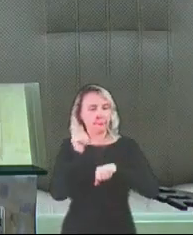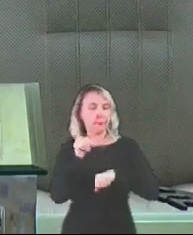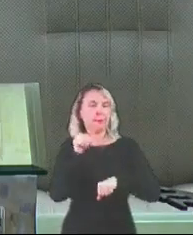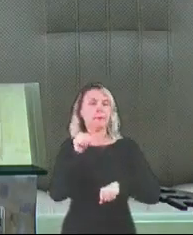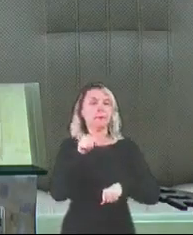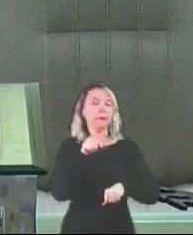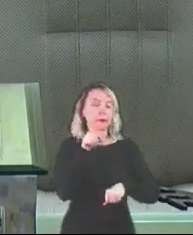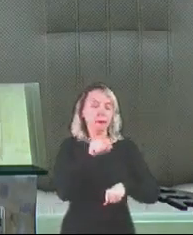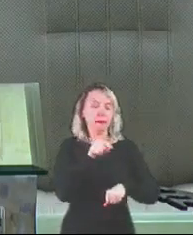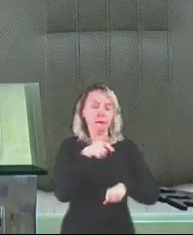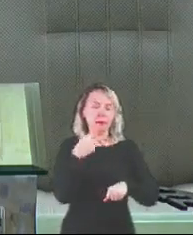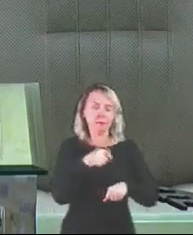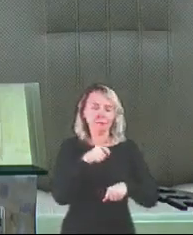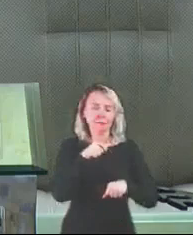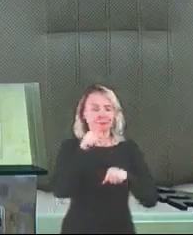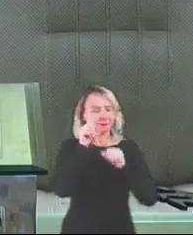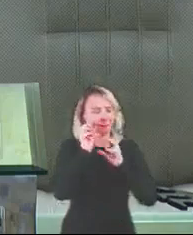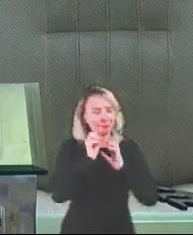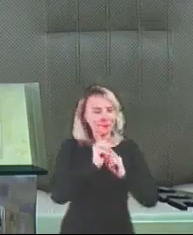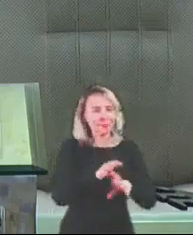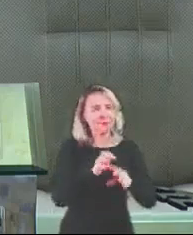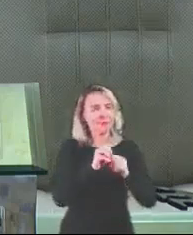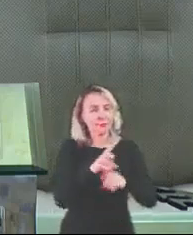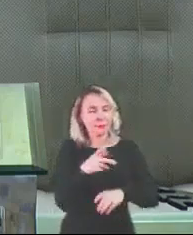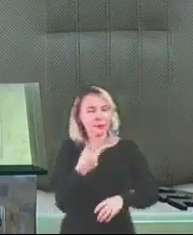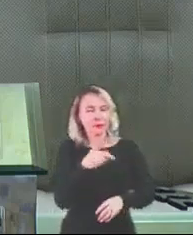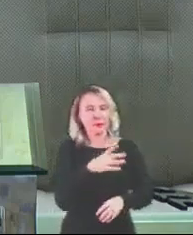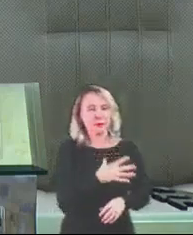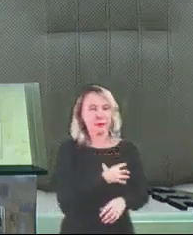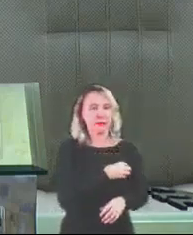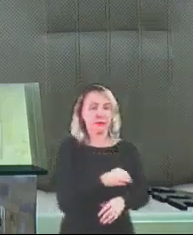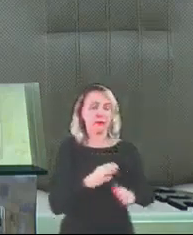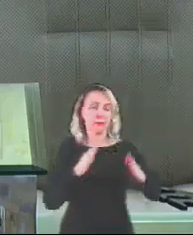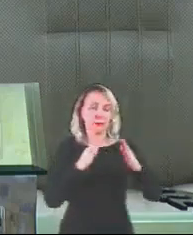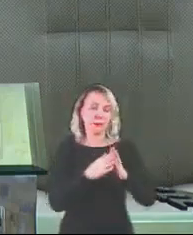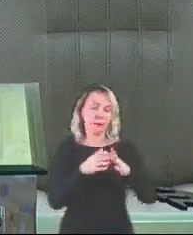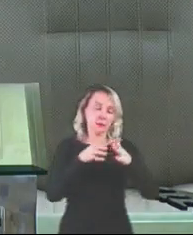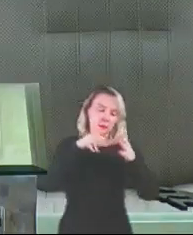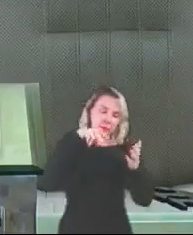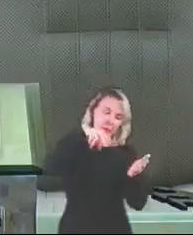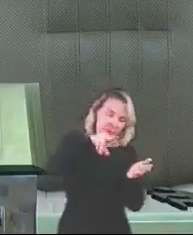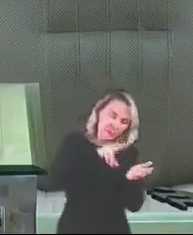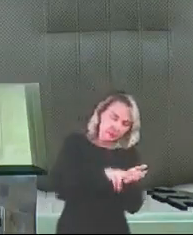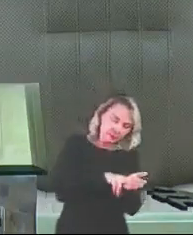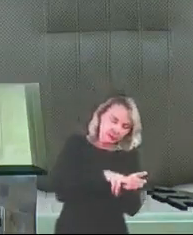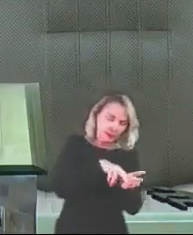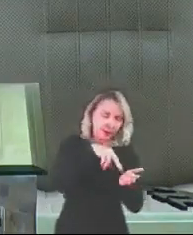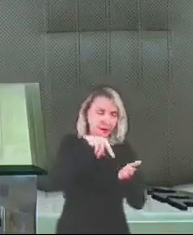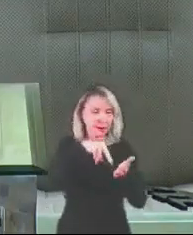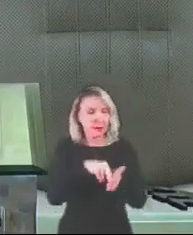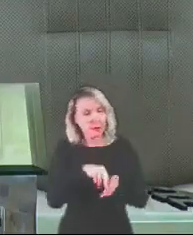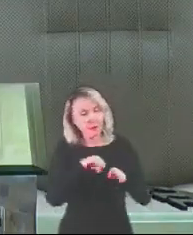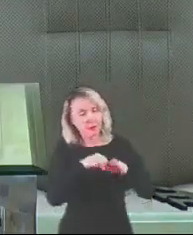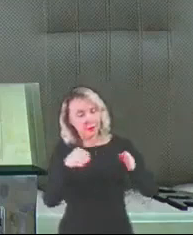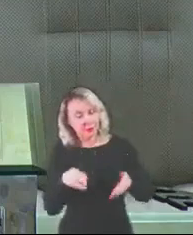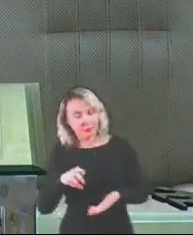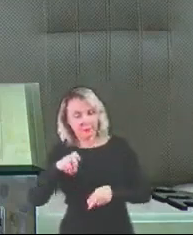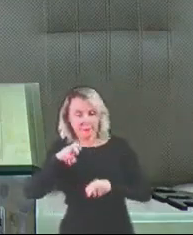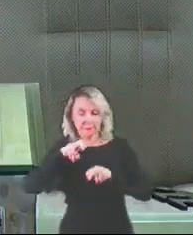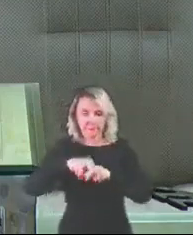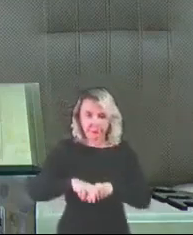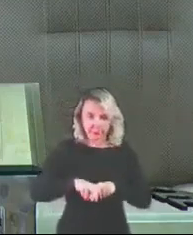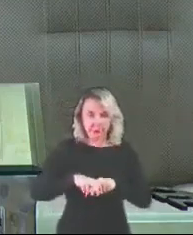nos vossos filhos, estando em casa, ao deitar, ao levantar, na mesa, indo e